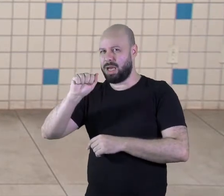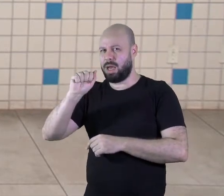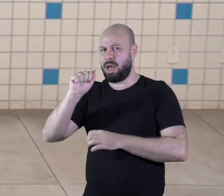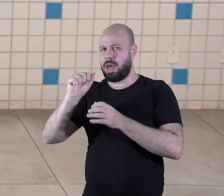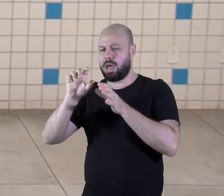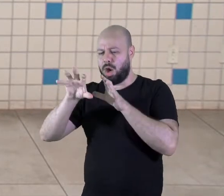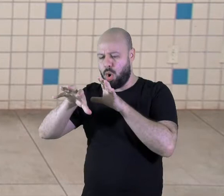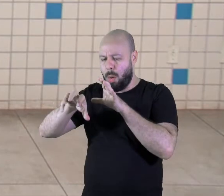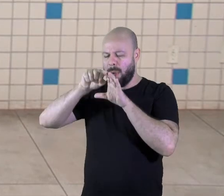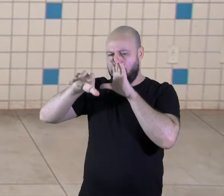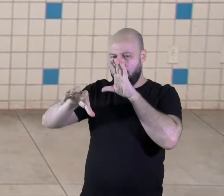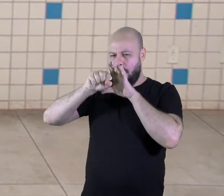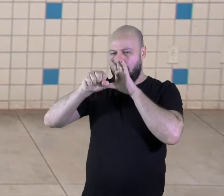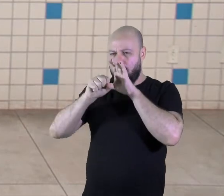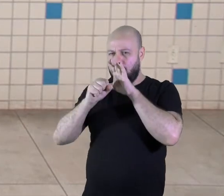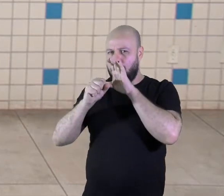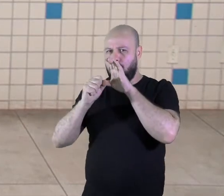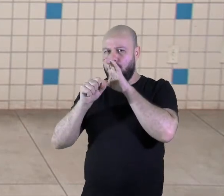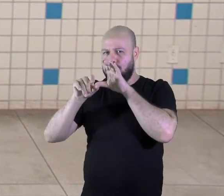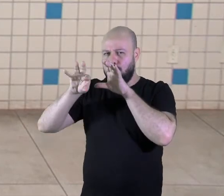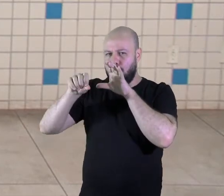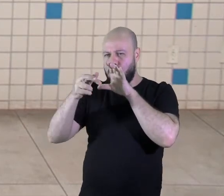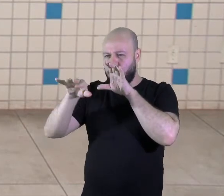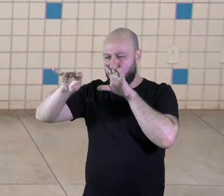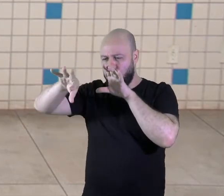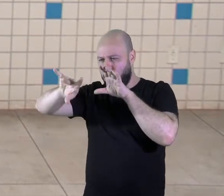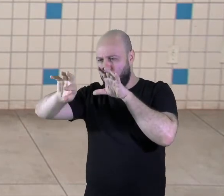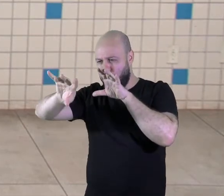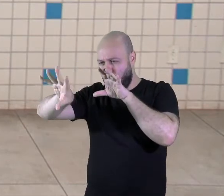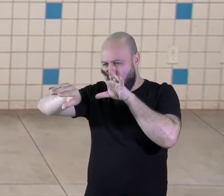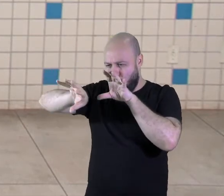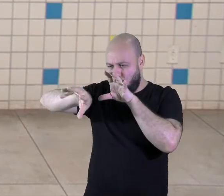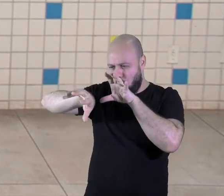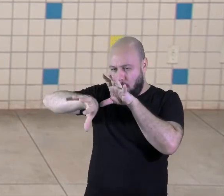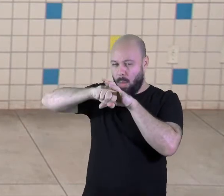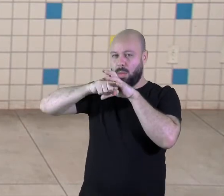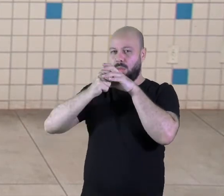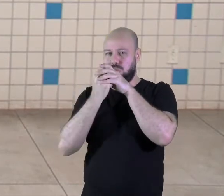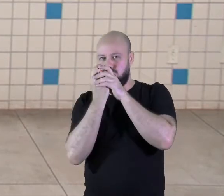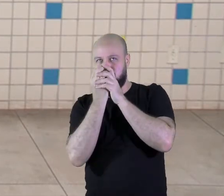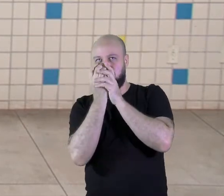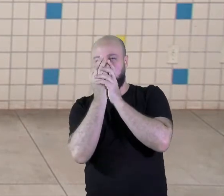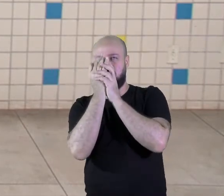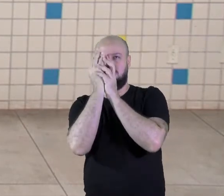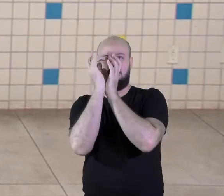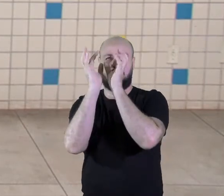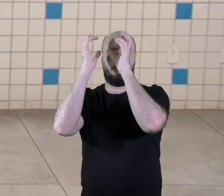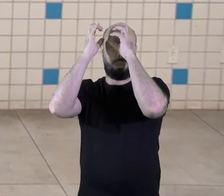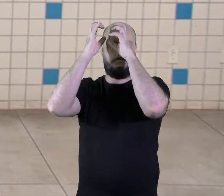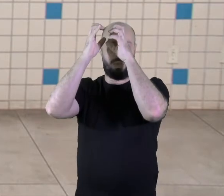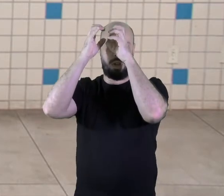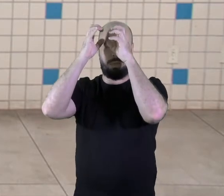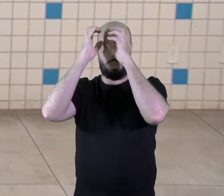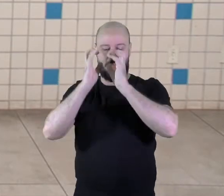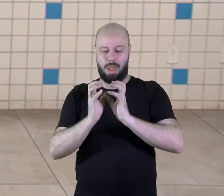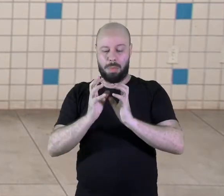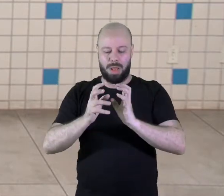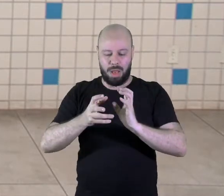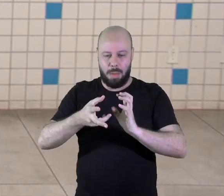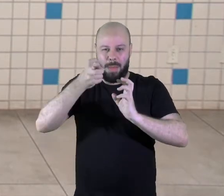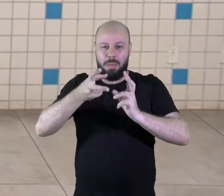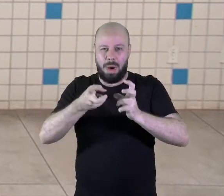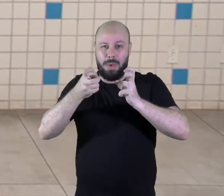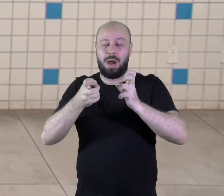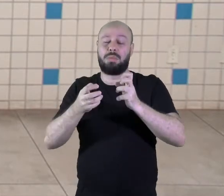levar essas partículas odoríferas e impulsionar o cérebro, porque o cérebro vai identificar o que nós estamos sentindo. Se